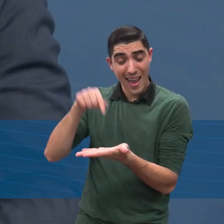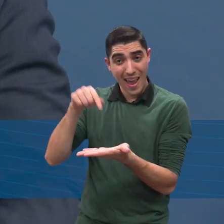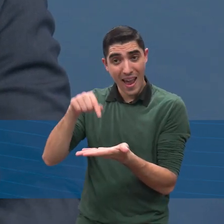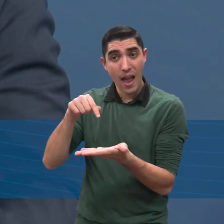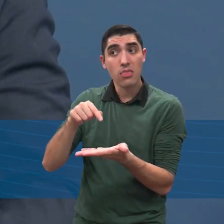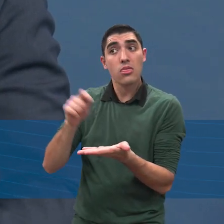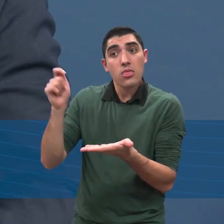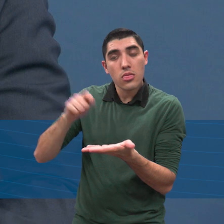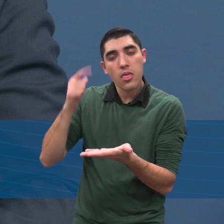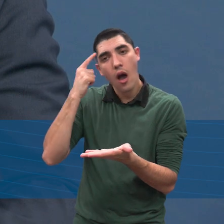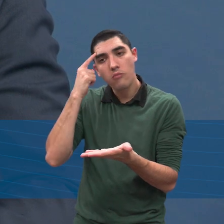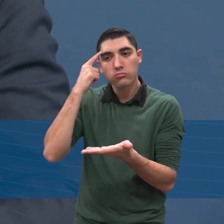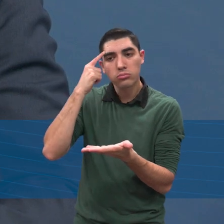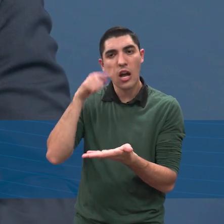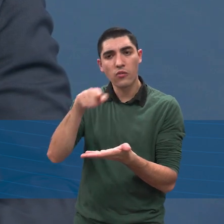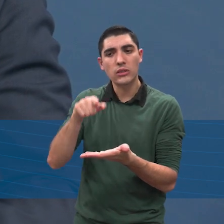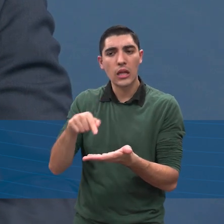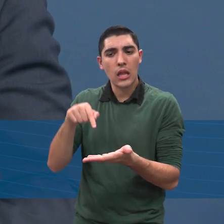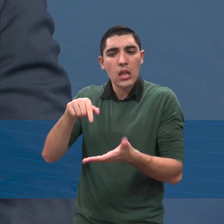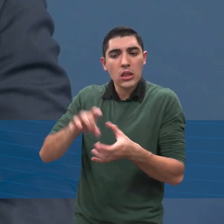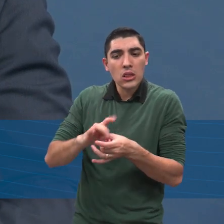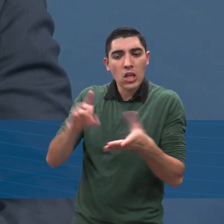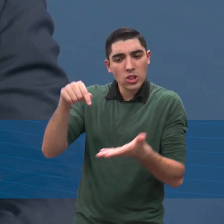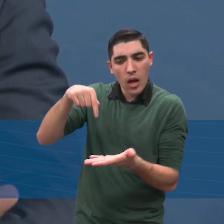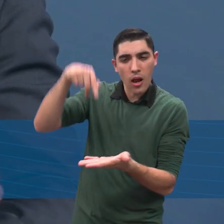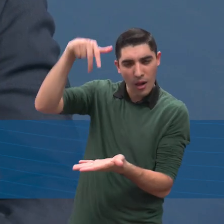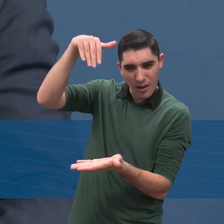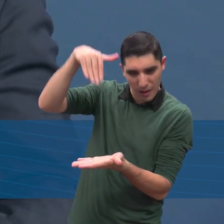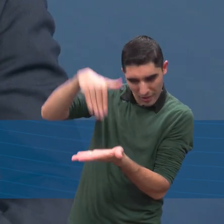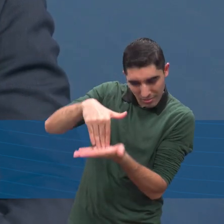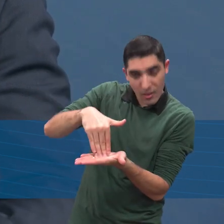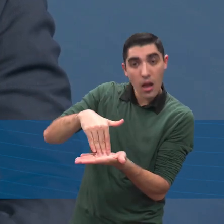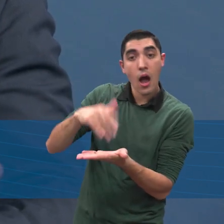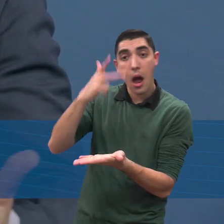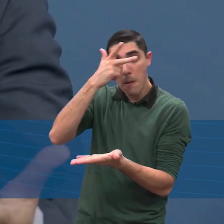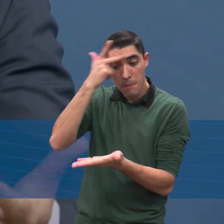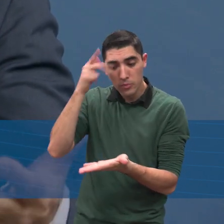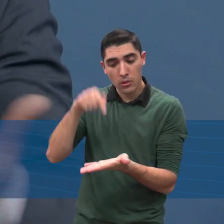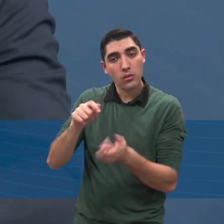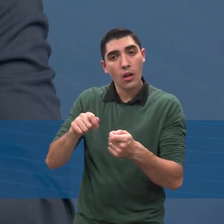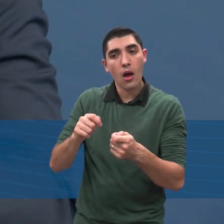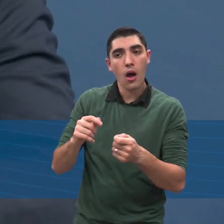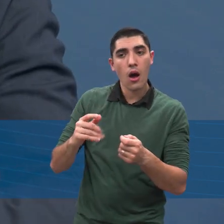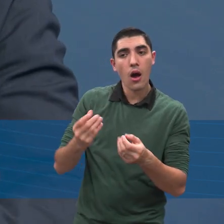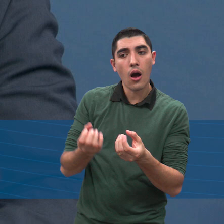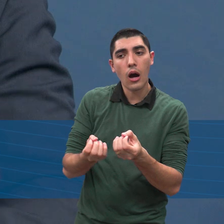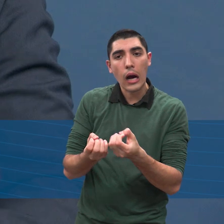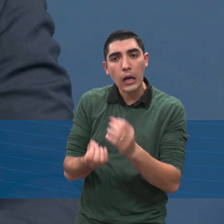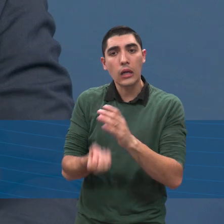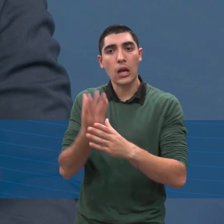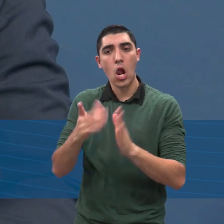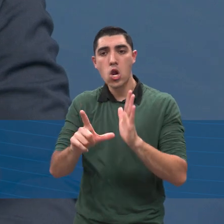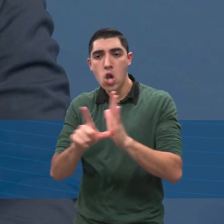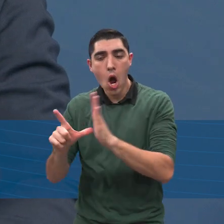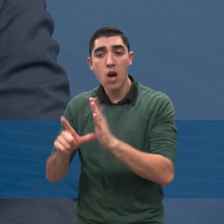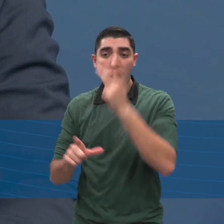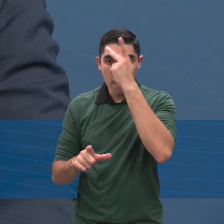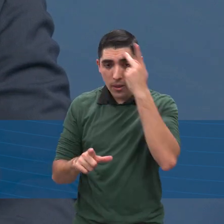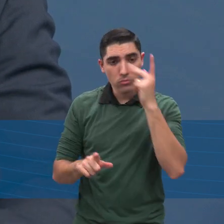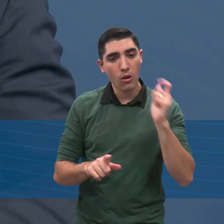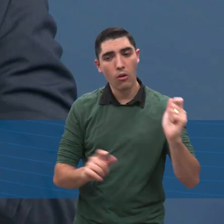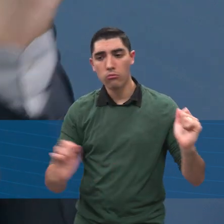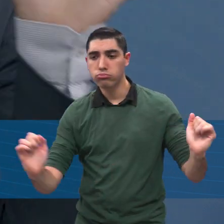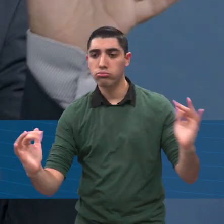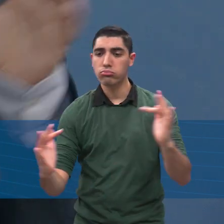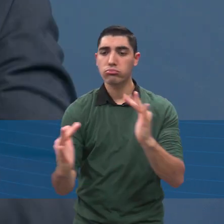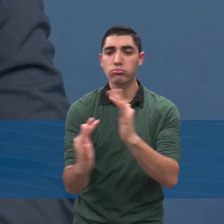faz a fachada ativa, que você vai ter comércio, vai ficar aberta ali, que as pessoas podem ver, passar, né?